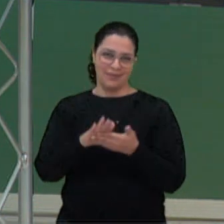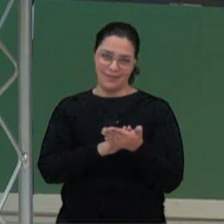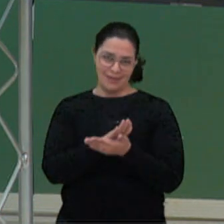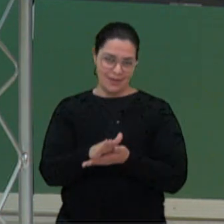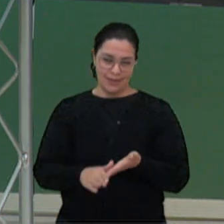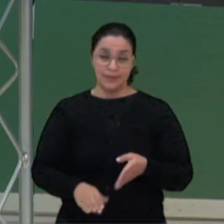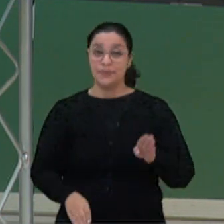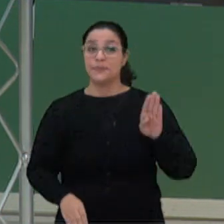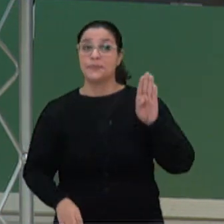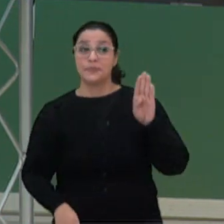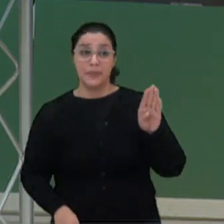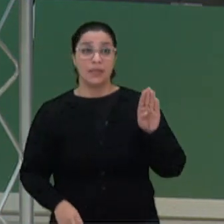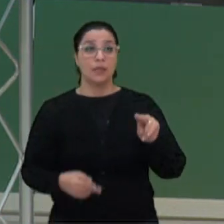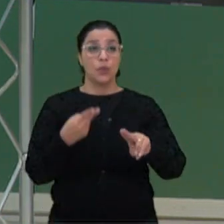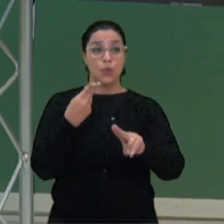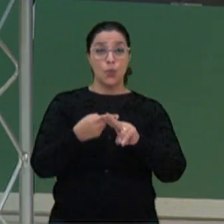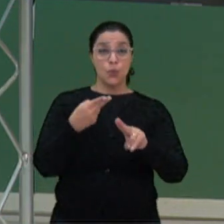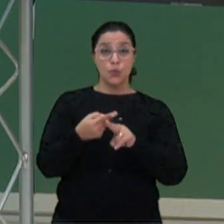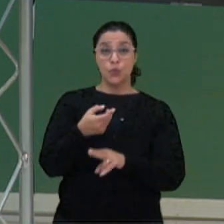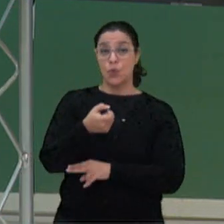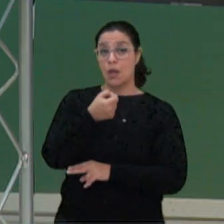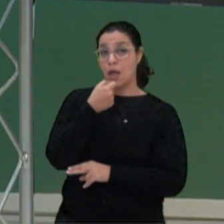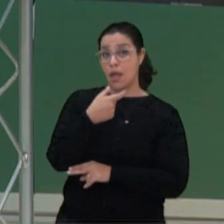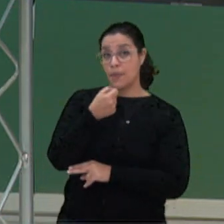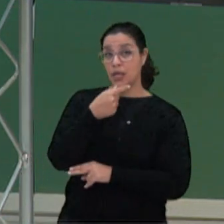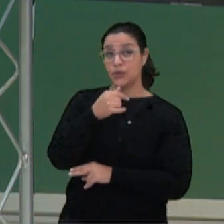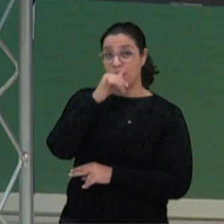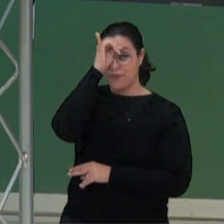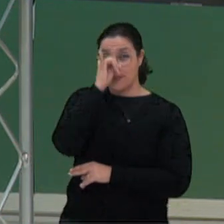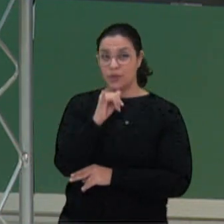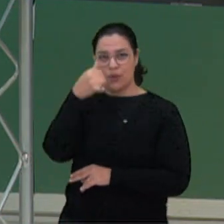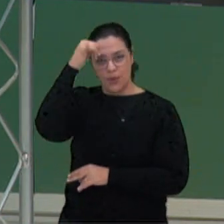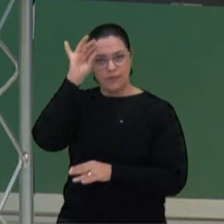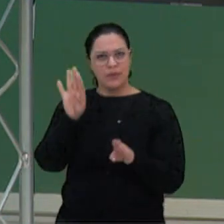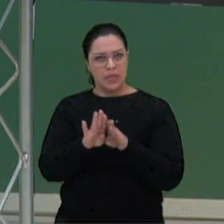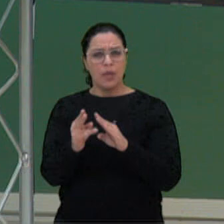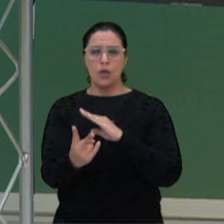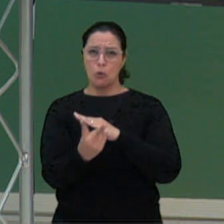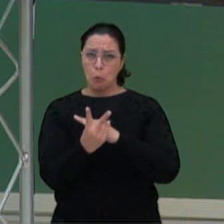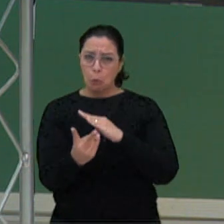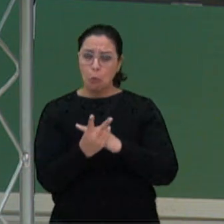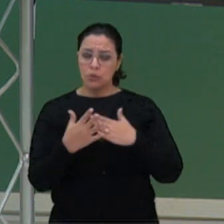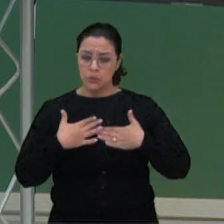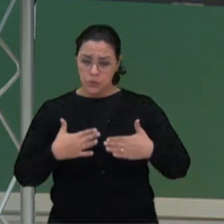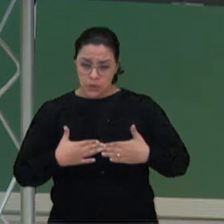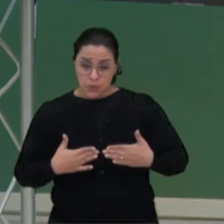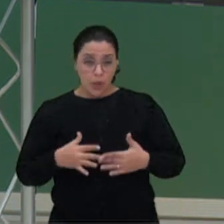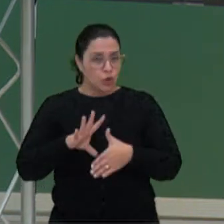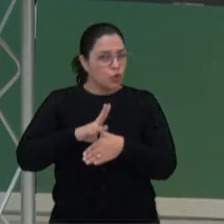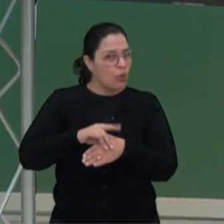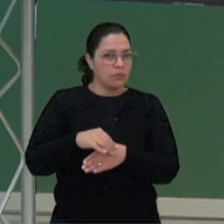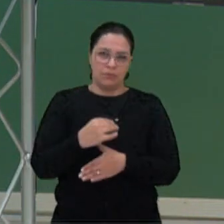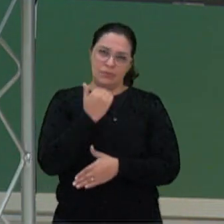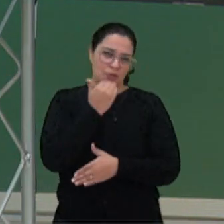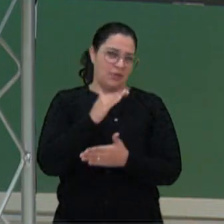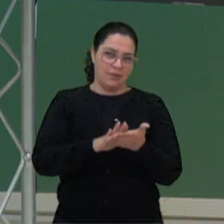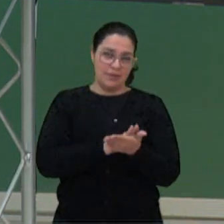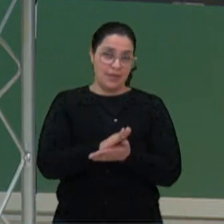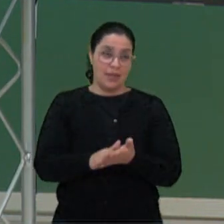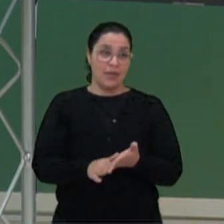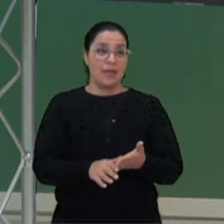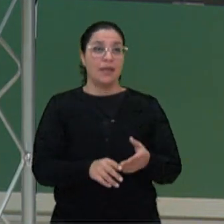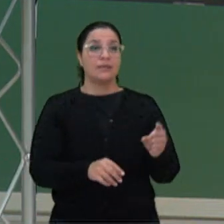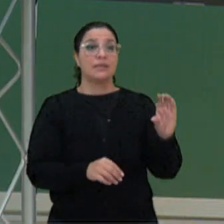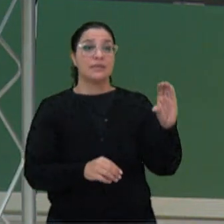ser. Uso de anti-inflamatório. A gente até pode usar para tratar sintomas, mas não a doença.